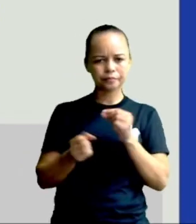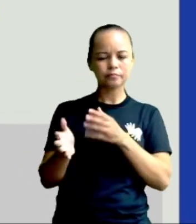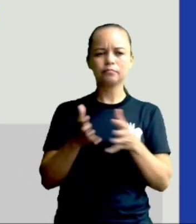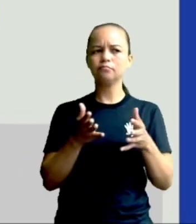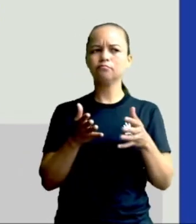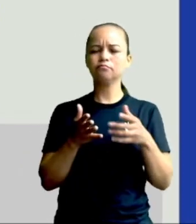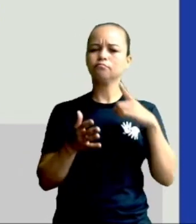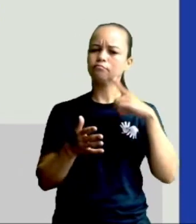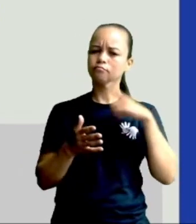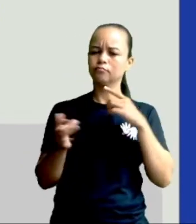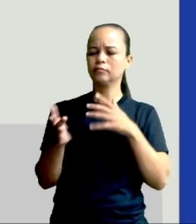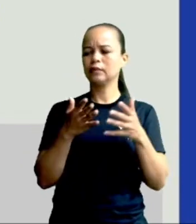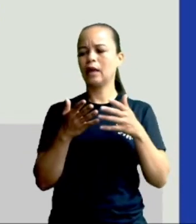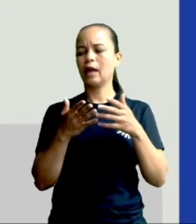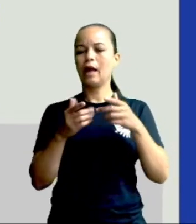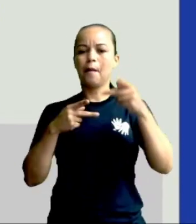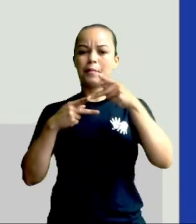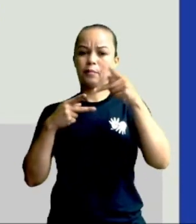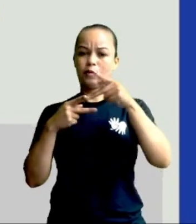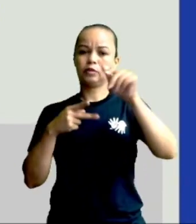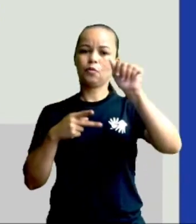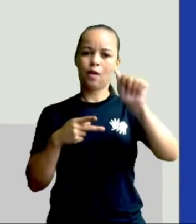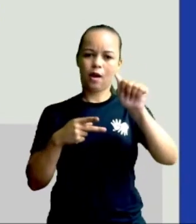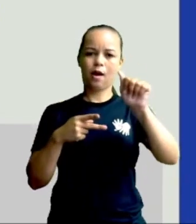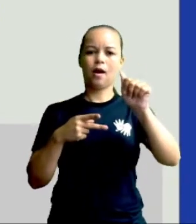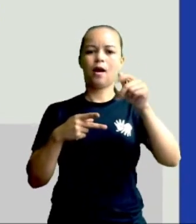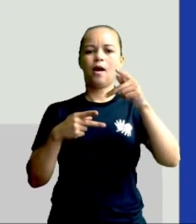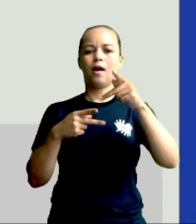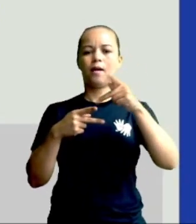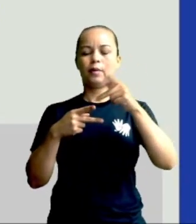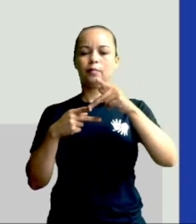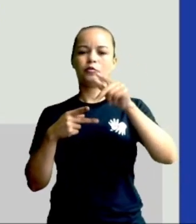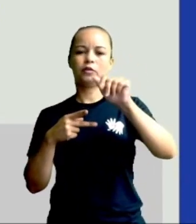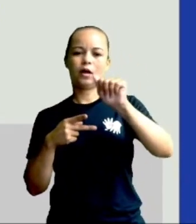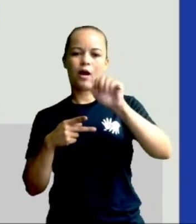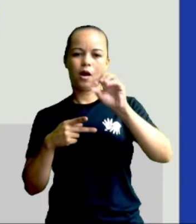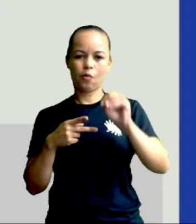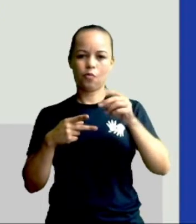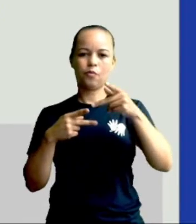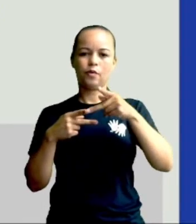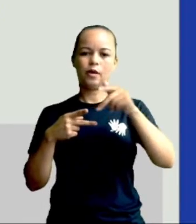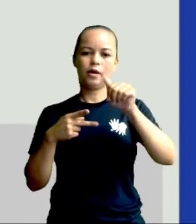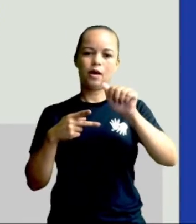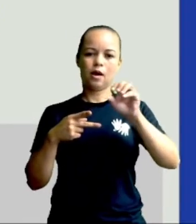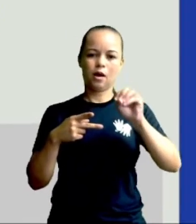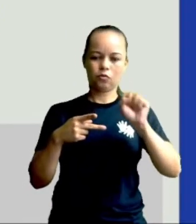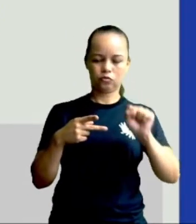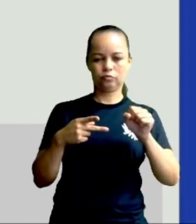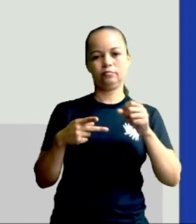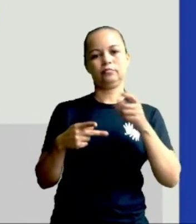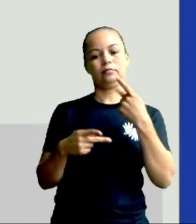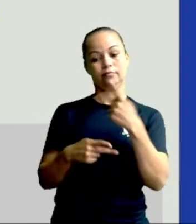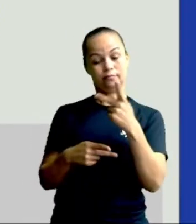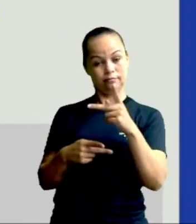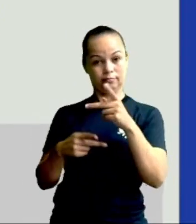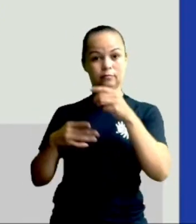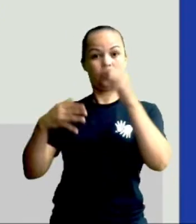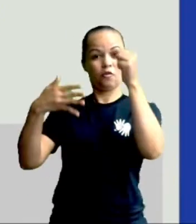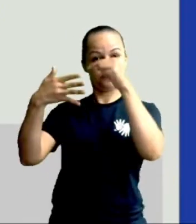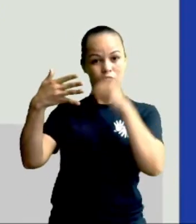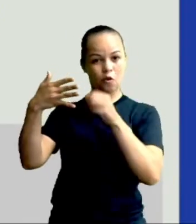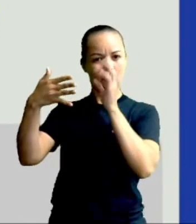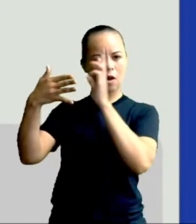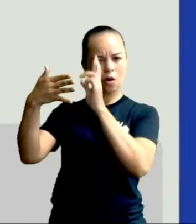preposição ao e a preposição aos tá essa é a forma correta de nós